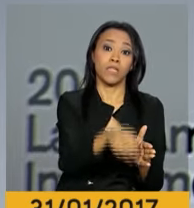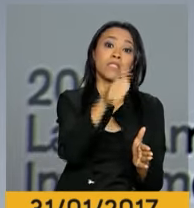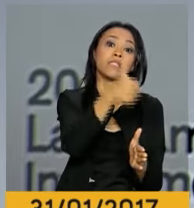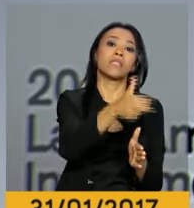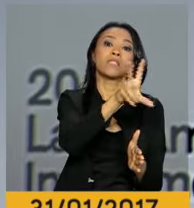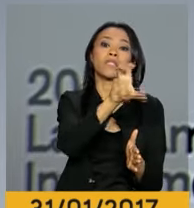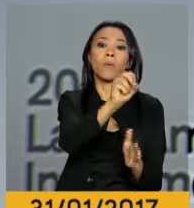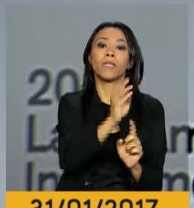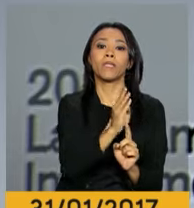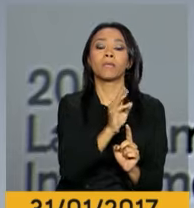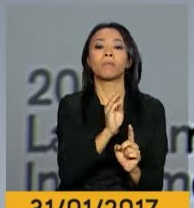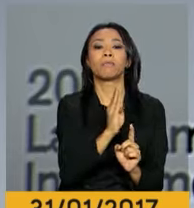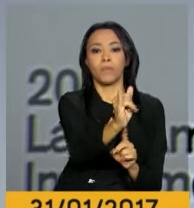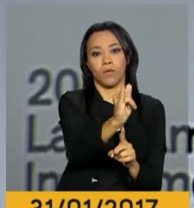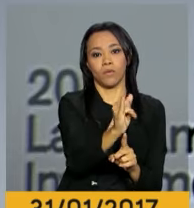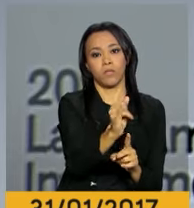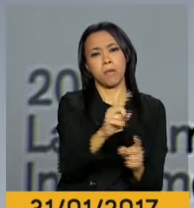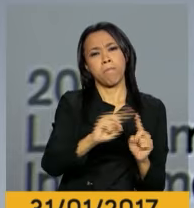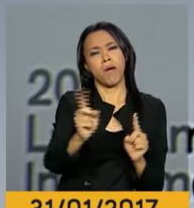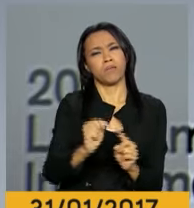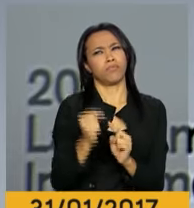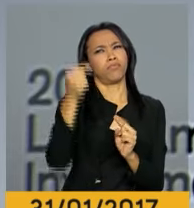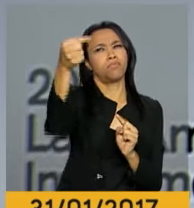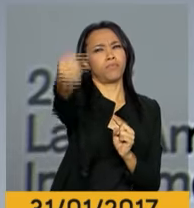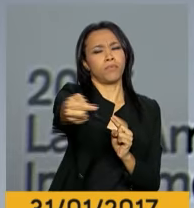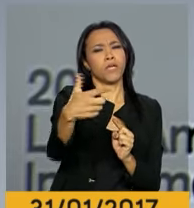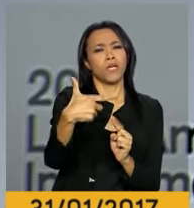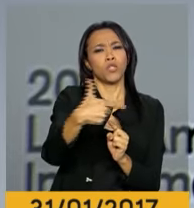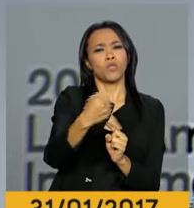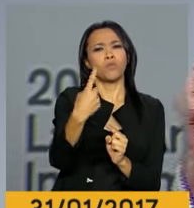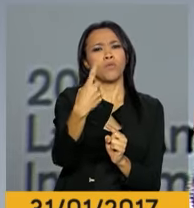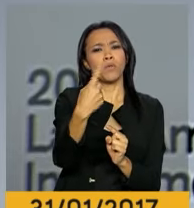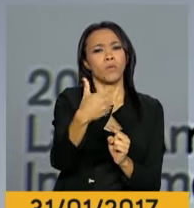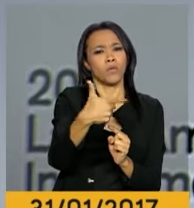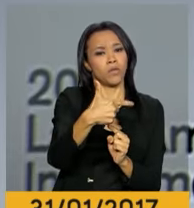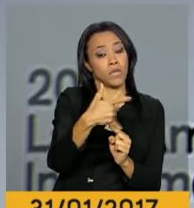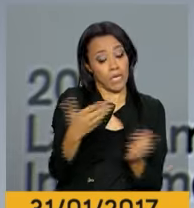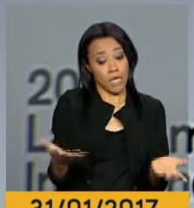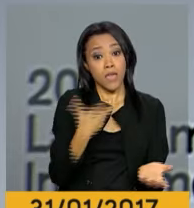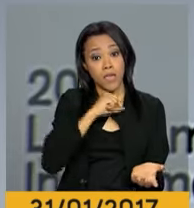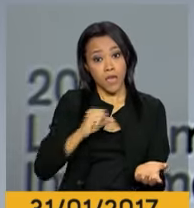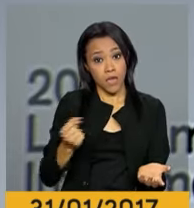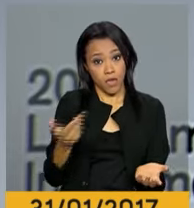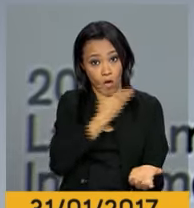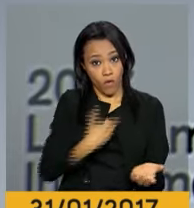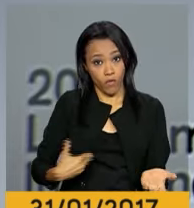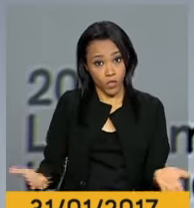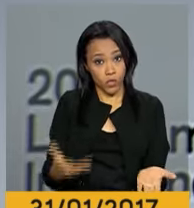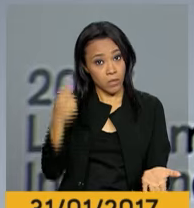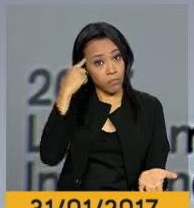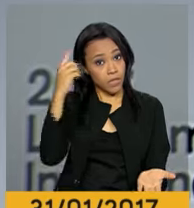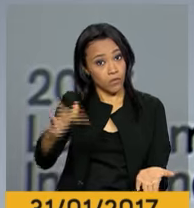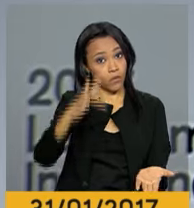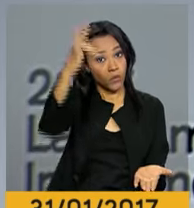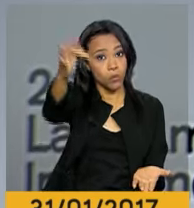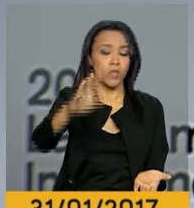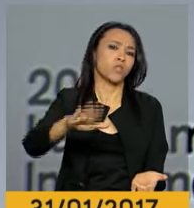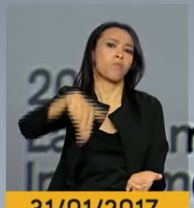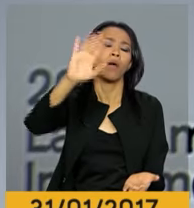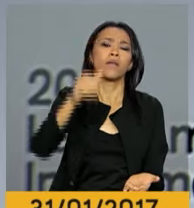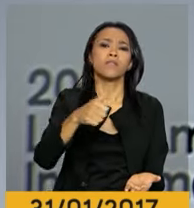bilhões mas em 2060 e quem governa hoje tem que pensar no amanhã serão mais de 58